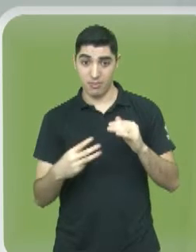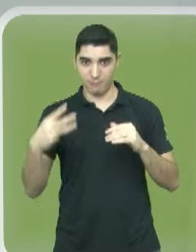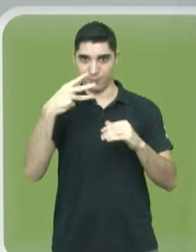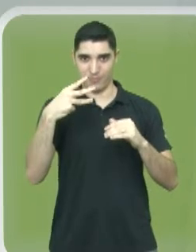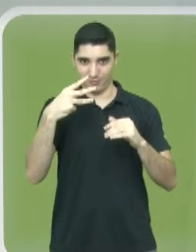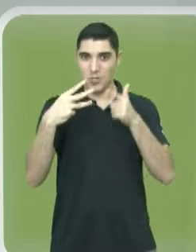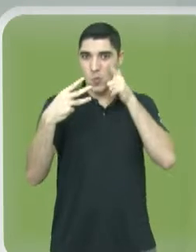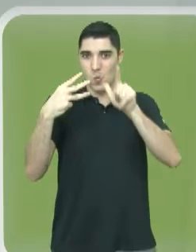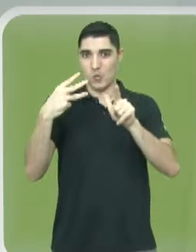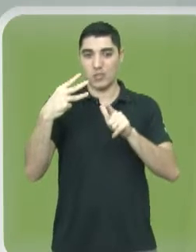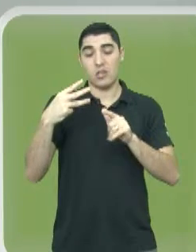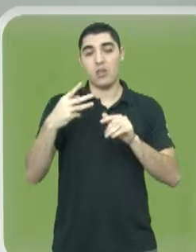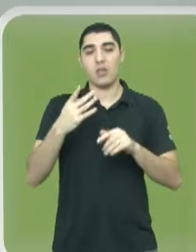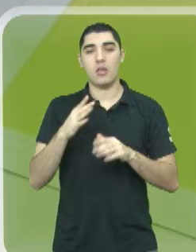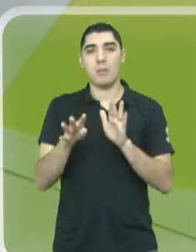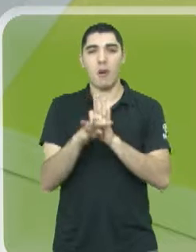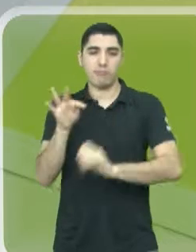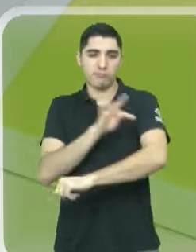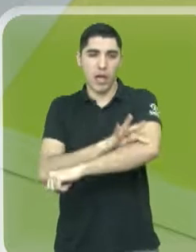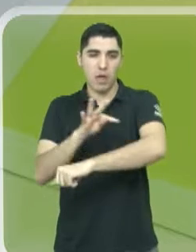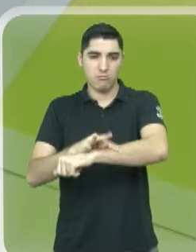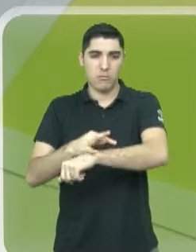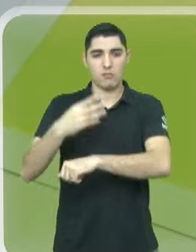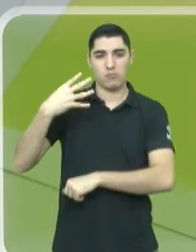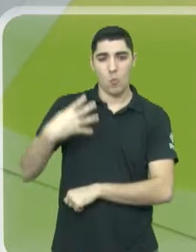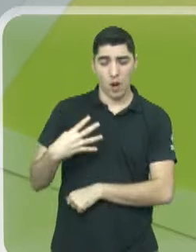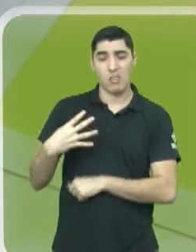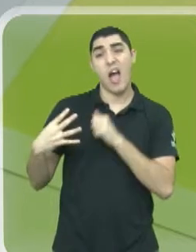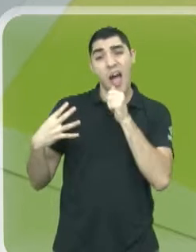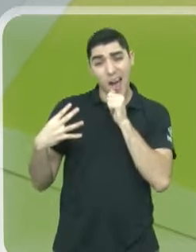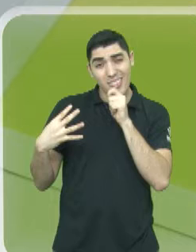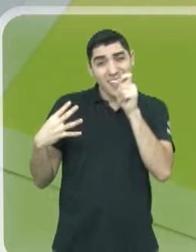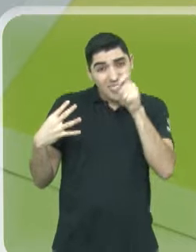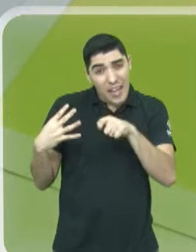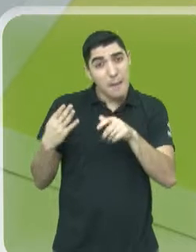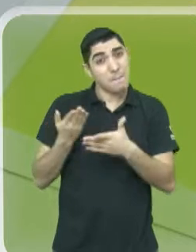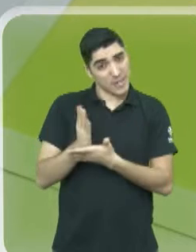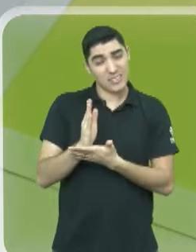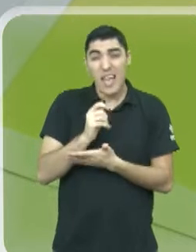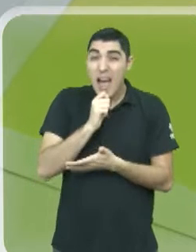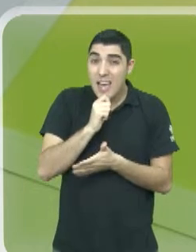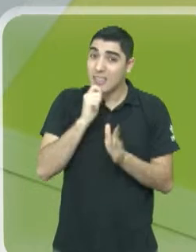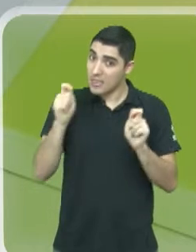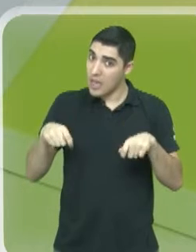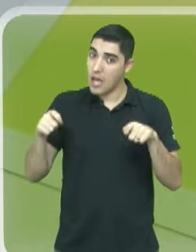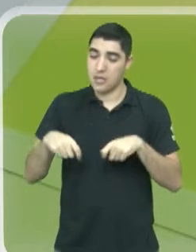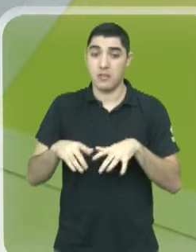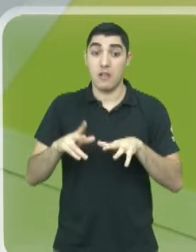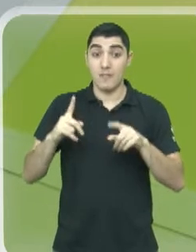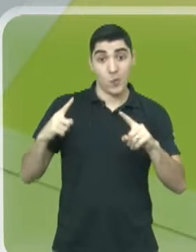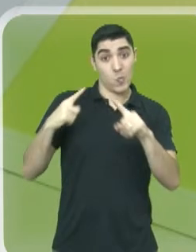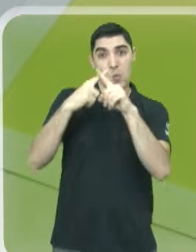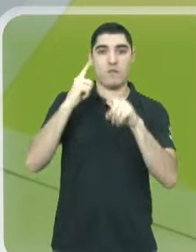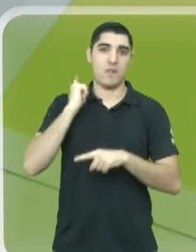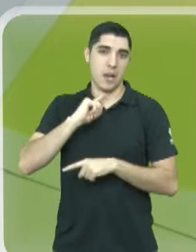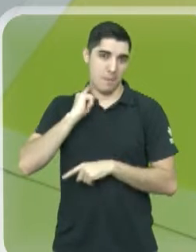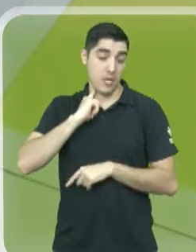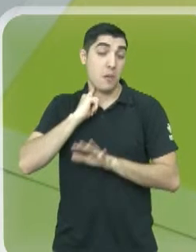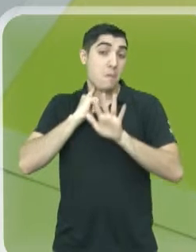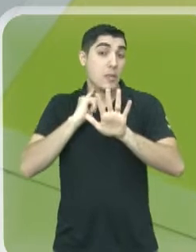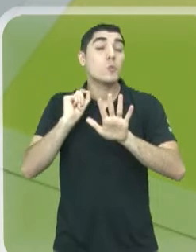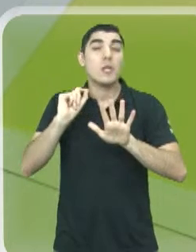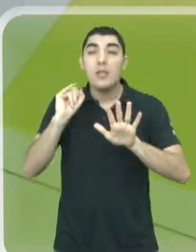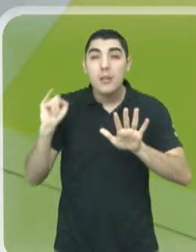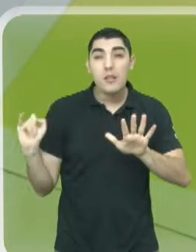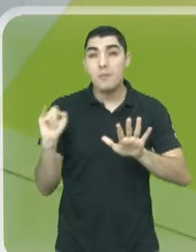5 pontos. Taquaritinga lá embaixo ainda tem chances remotas, mas ainda tem, né, mas vai jogar contra o Flamengo. O que importa, Paulo, e o que você acabou